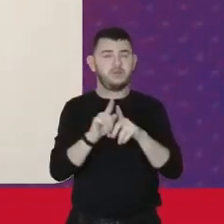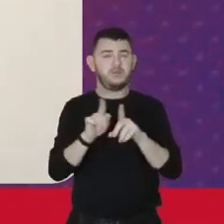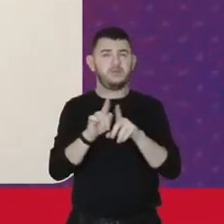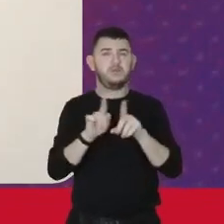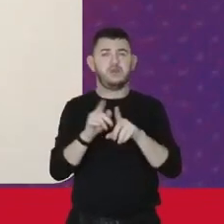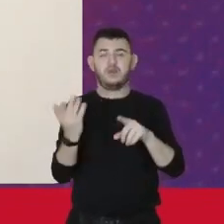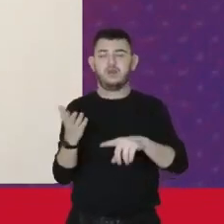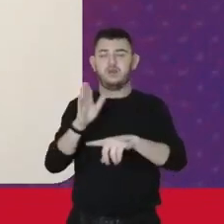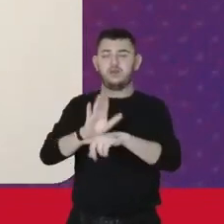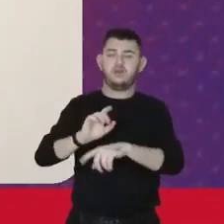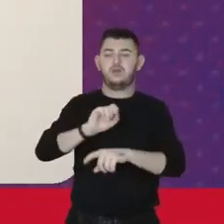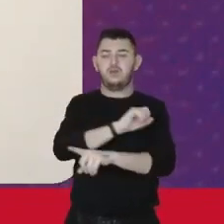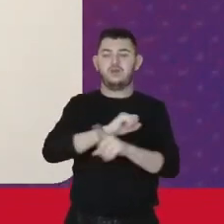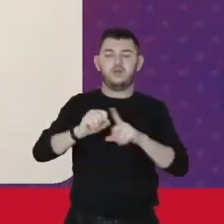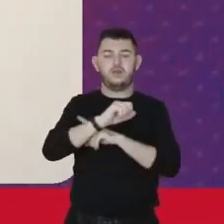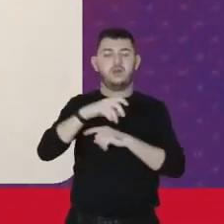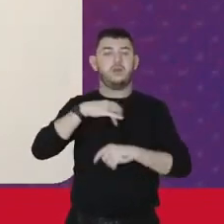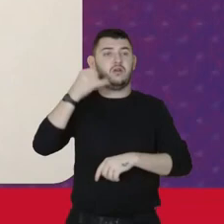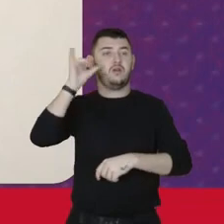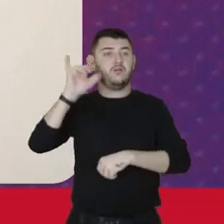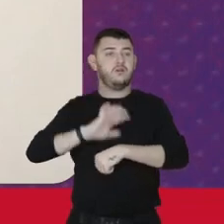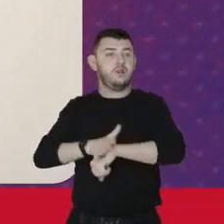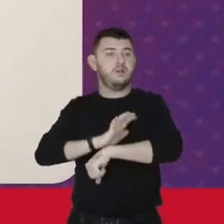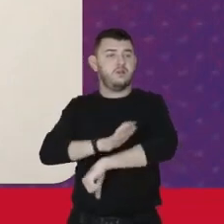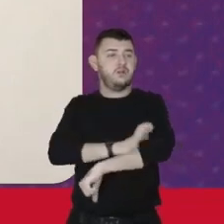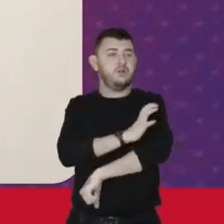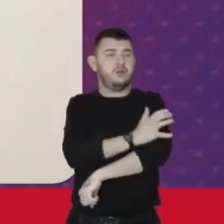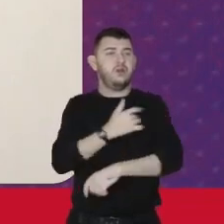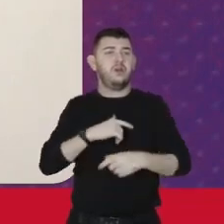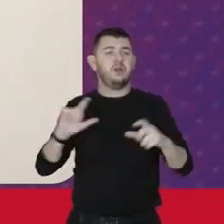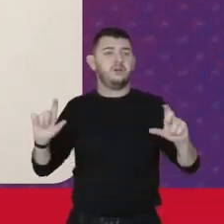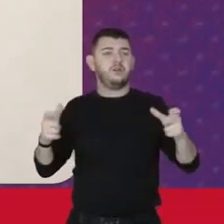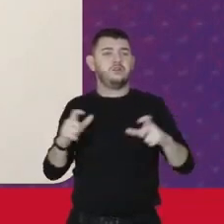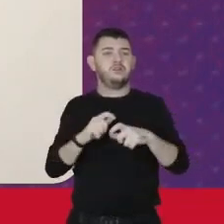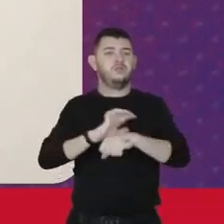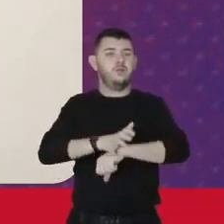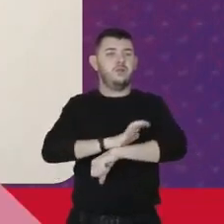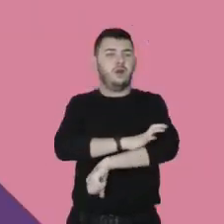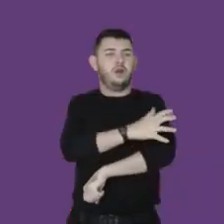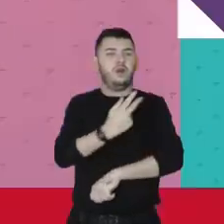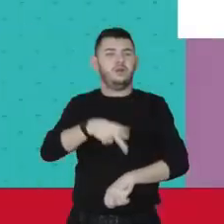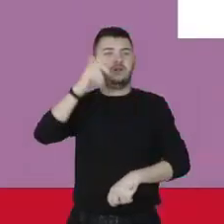sociedade antirracista e como que a gente pode diminuir o racismo no Brasil.